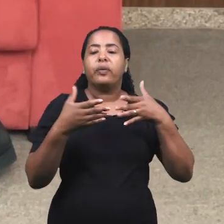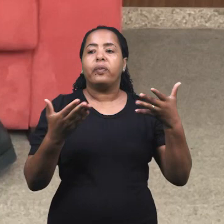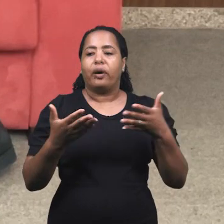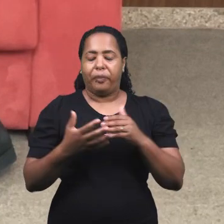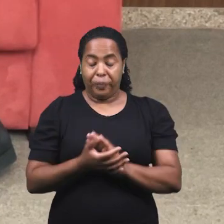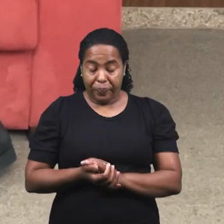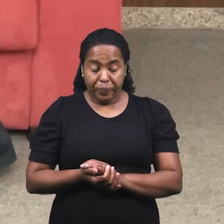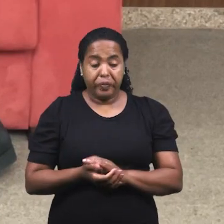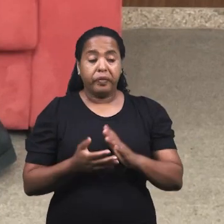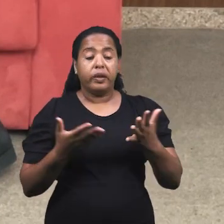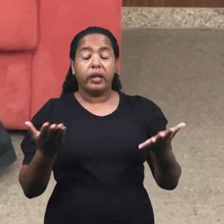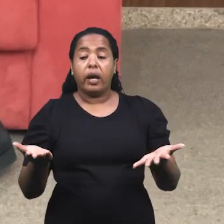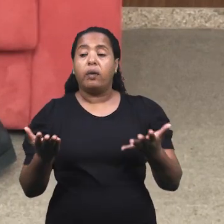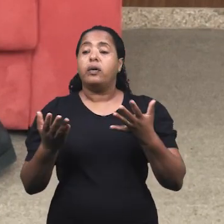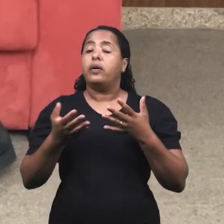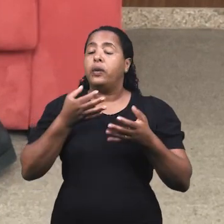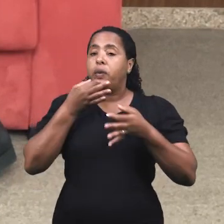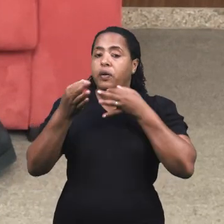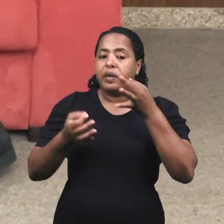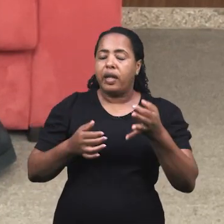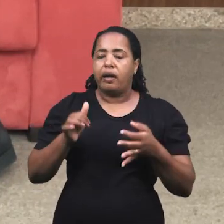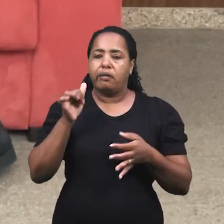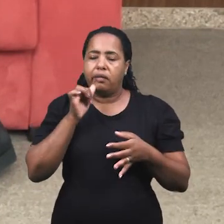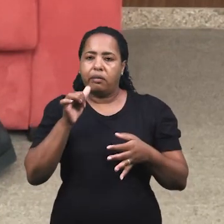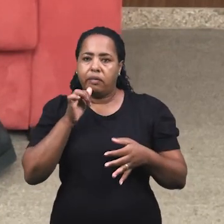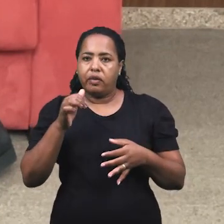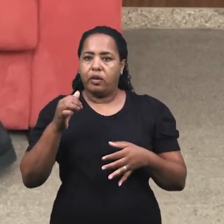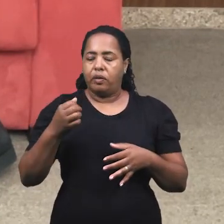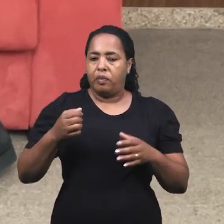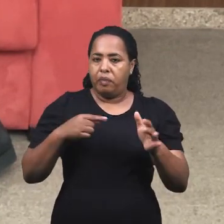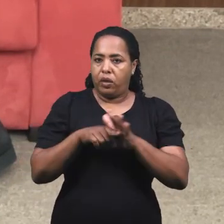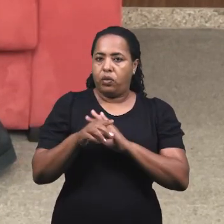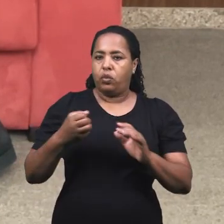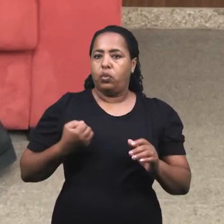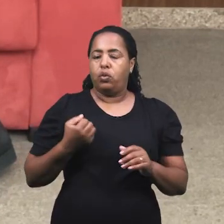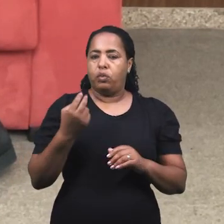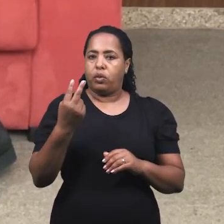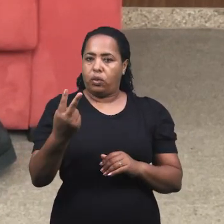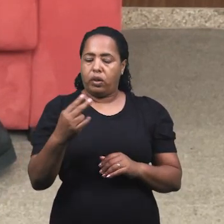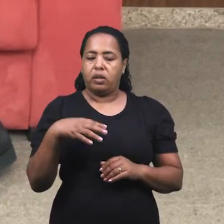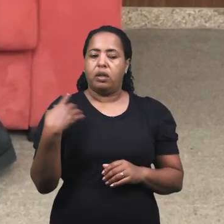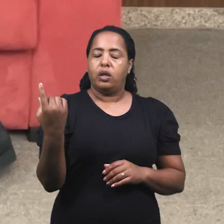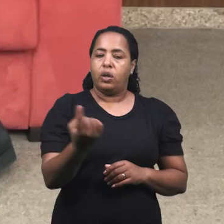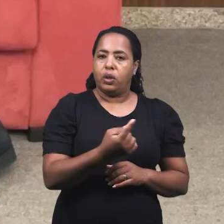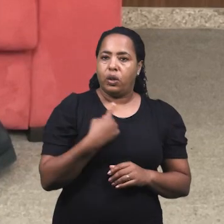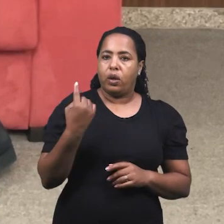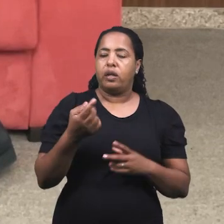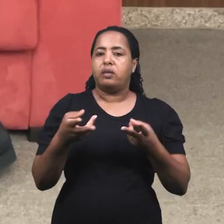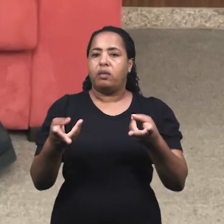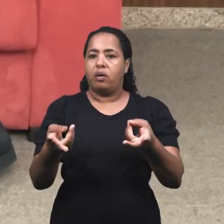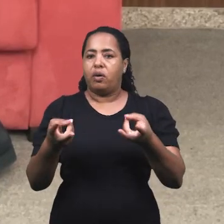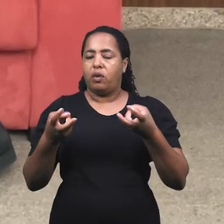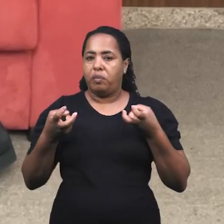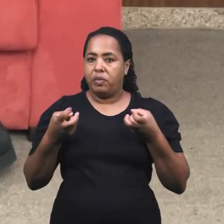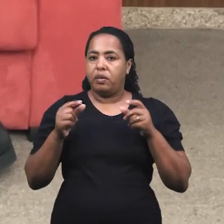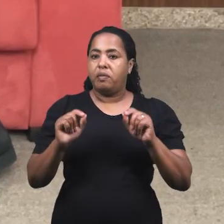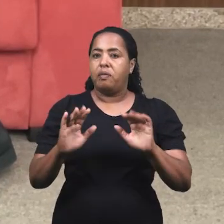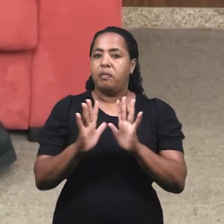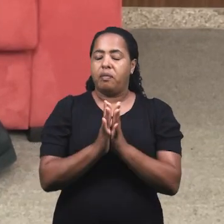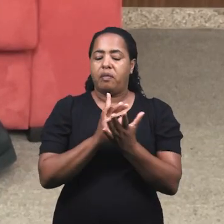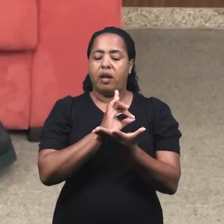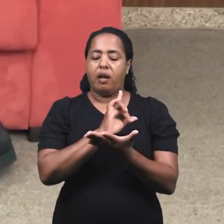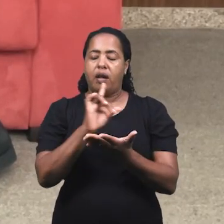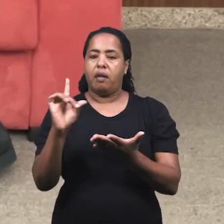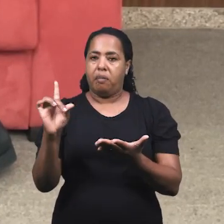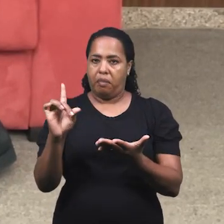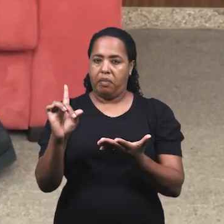eu gostaria de comentar a respeito do alcance da irmã na pergunta de número 2, porque nós podemos observar que